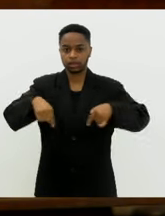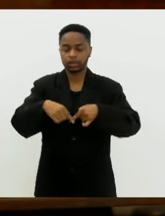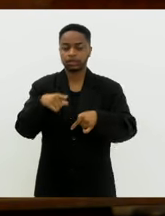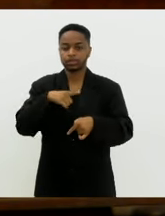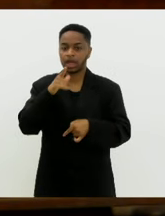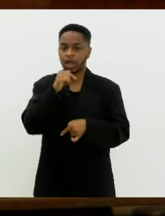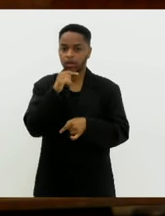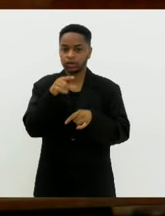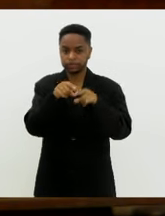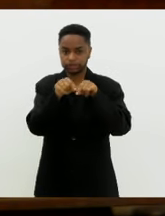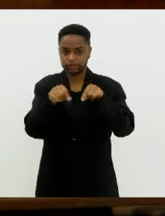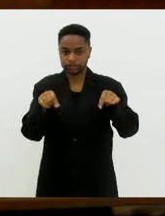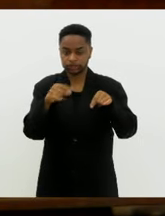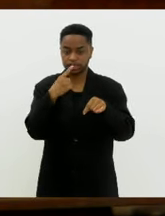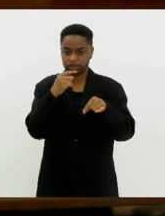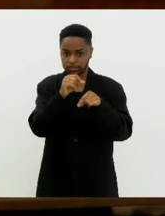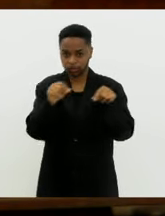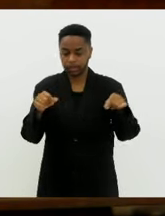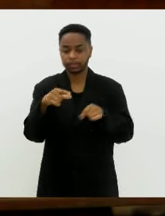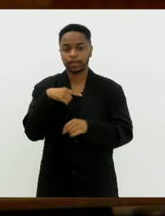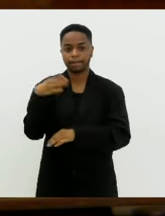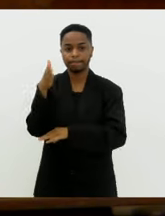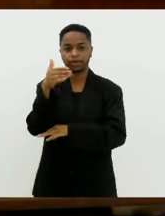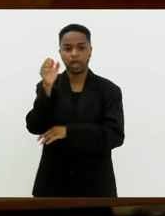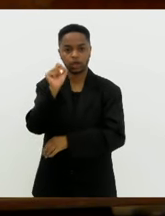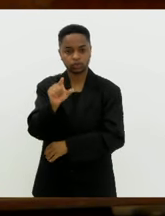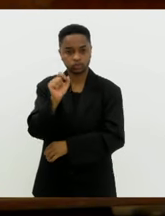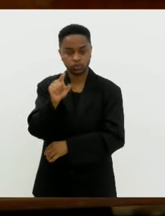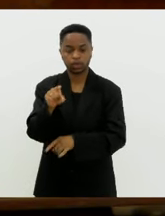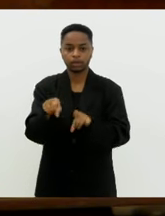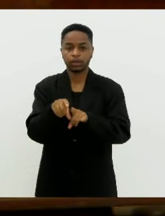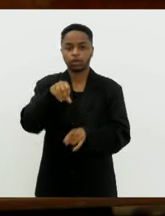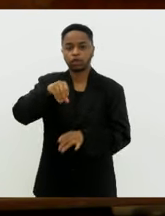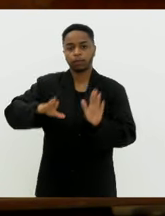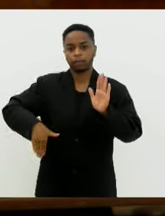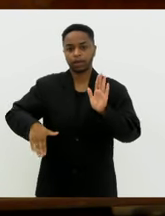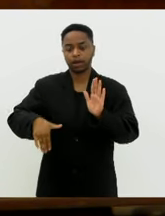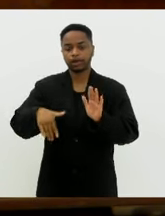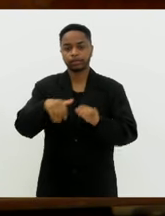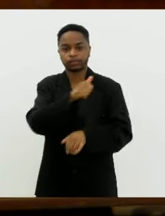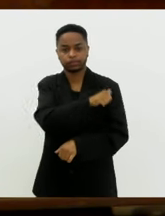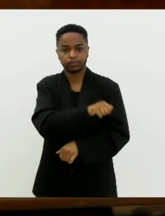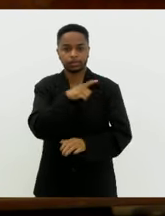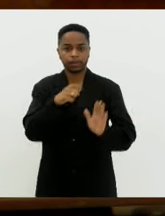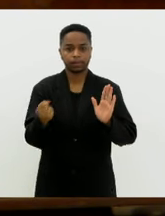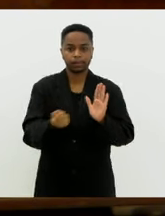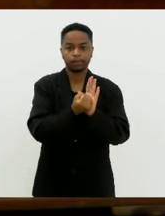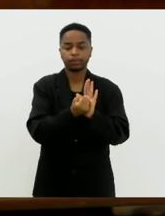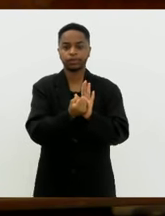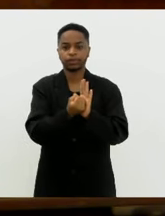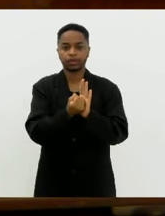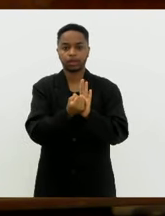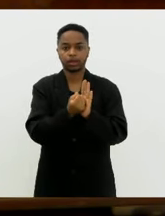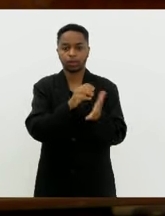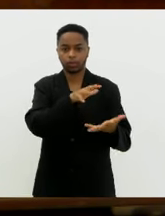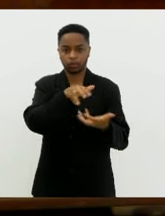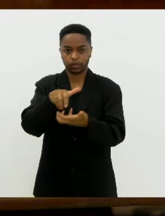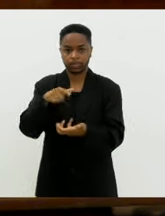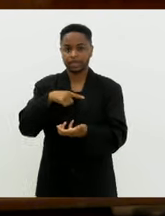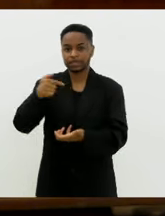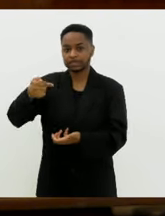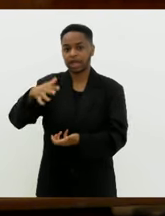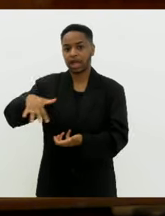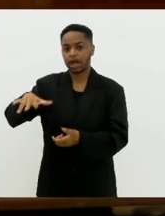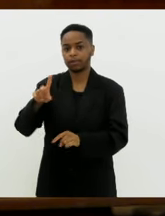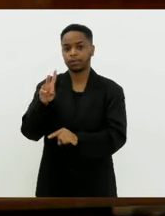certificação de bandeira azul. Das 9 praias fluminenses que receberam esse selo internacional, 7 estão em áreas de